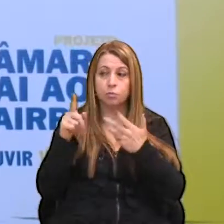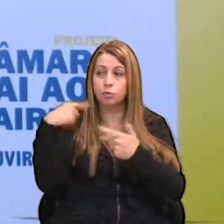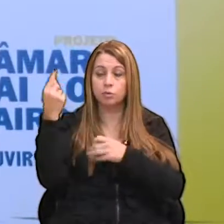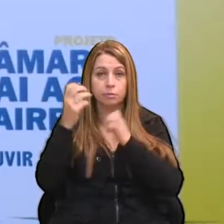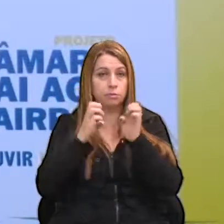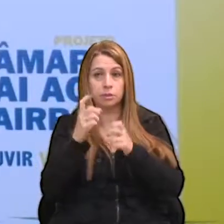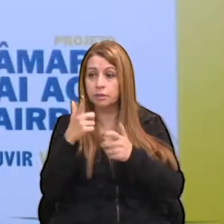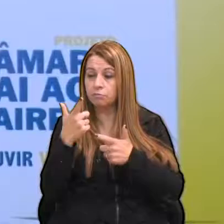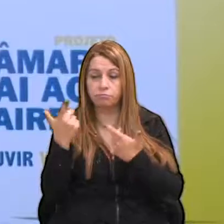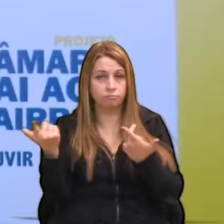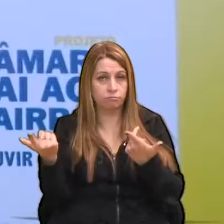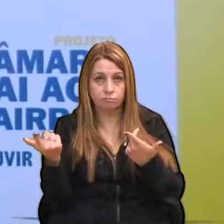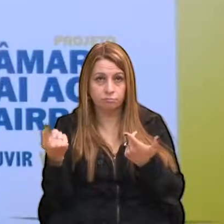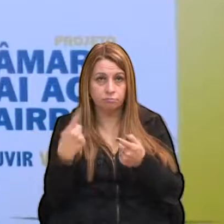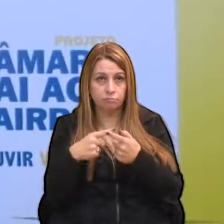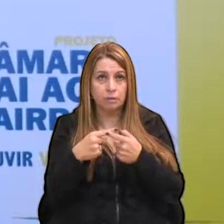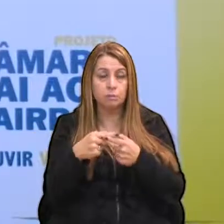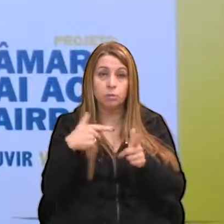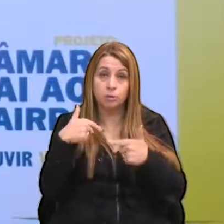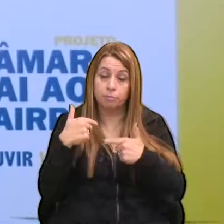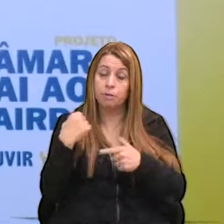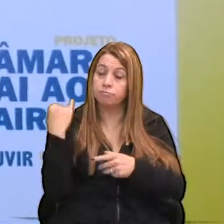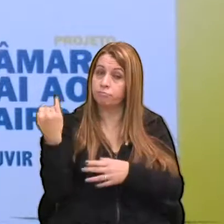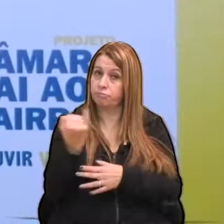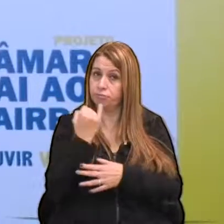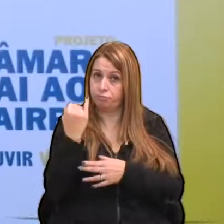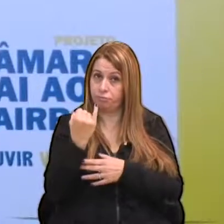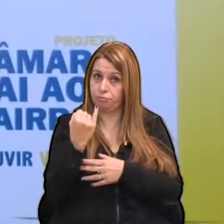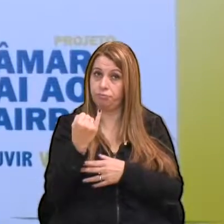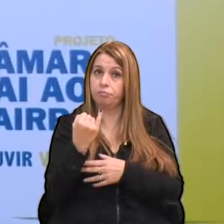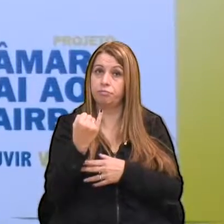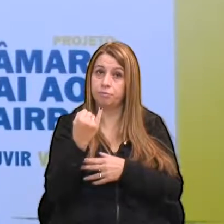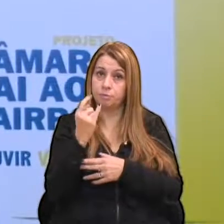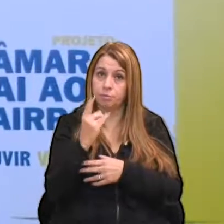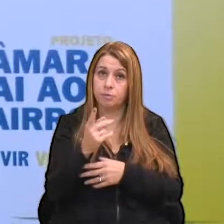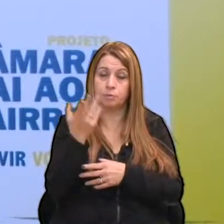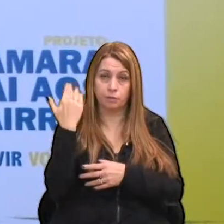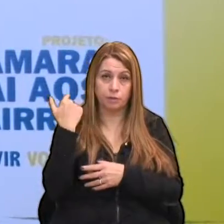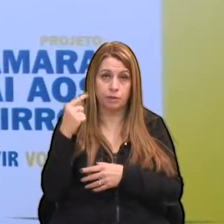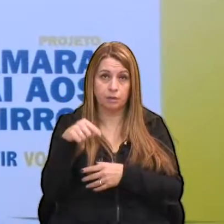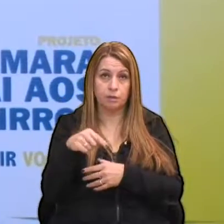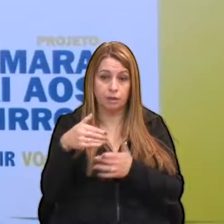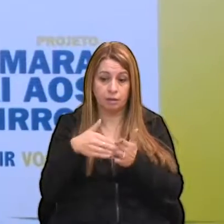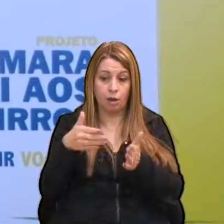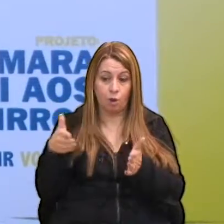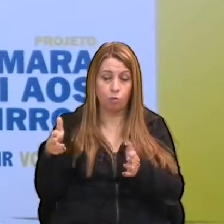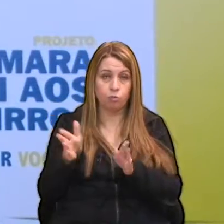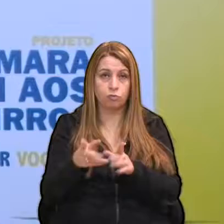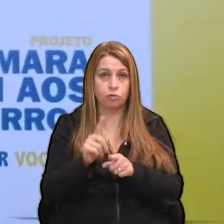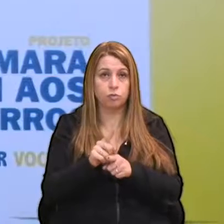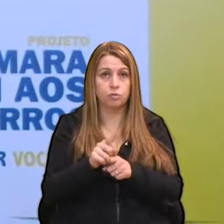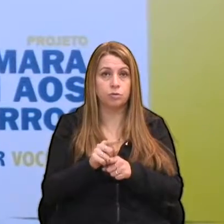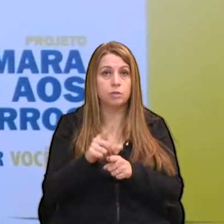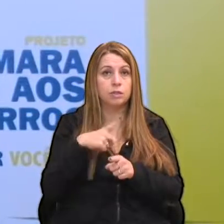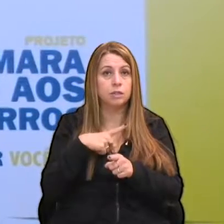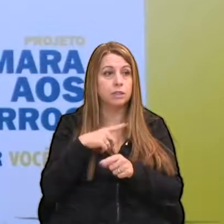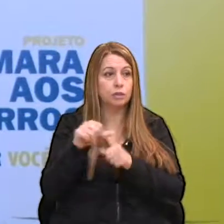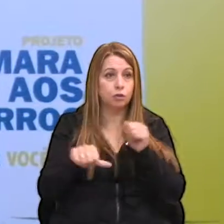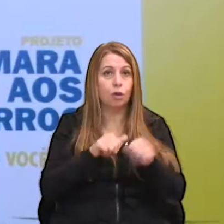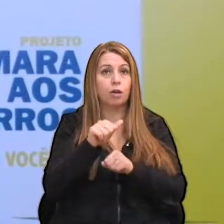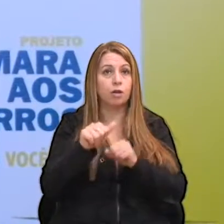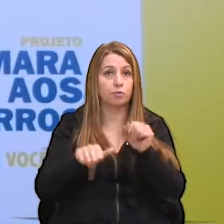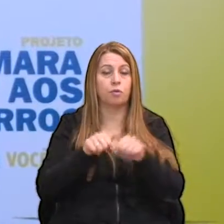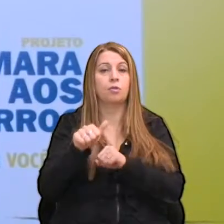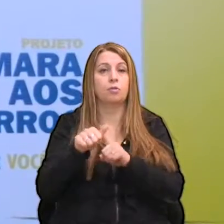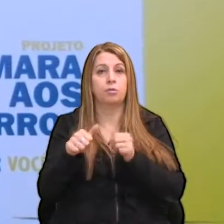não existiu. E como é um serviço essencial, a funerária que estava na época, que está até hoje, automaticamente ela se renova, se